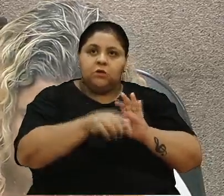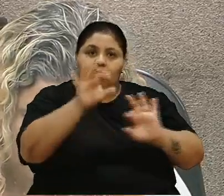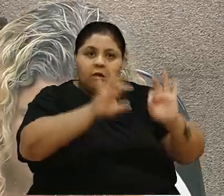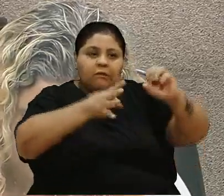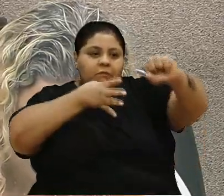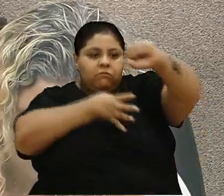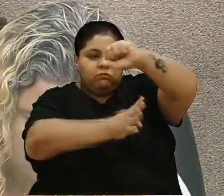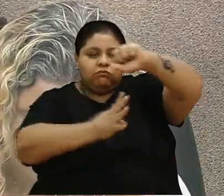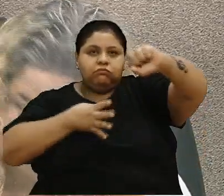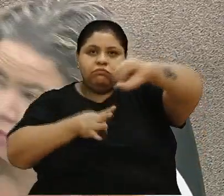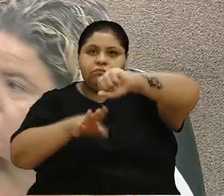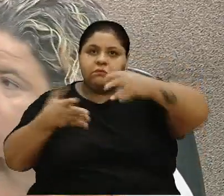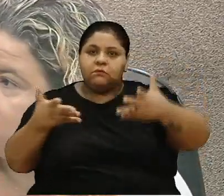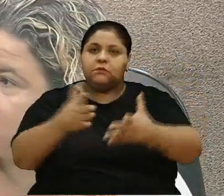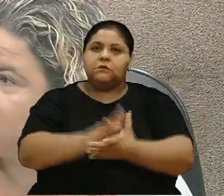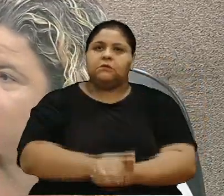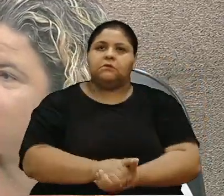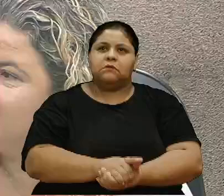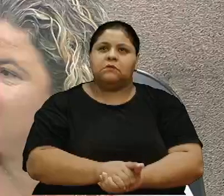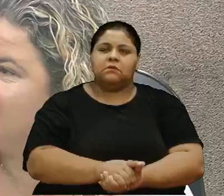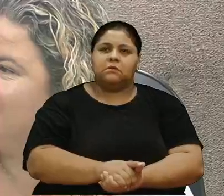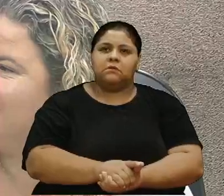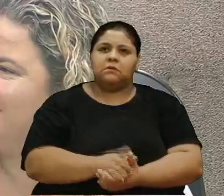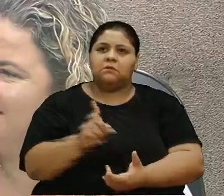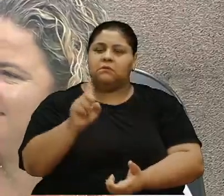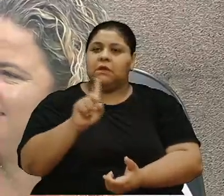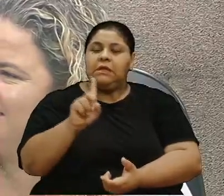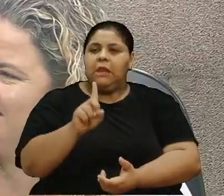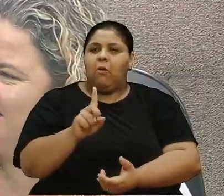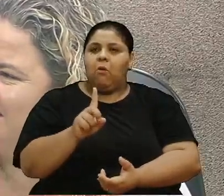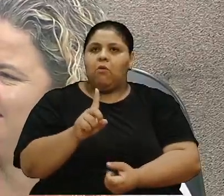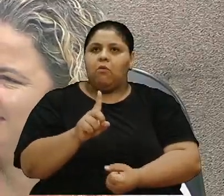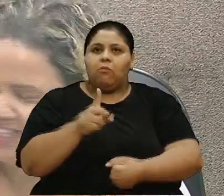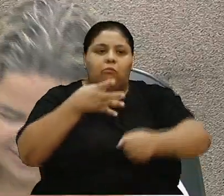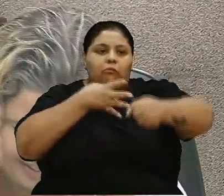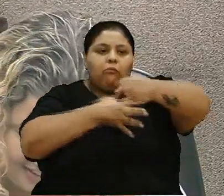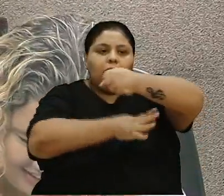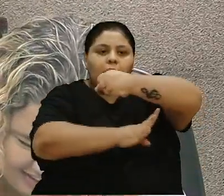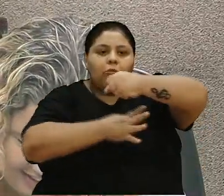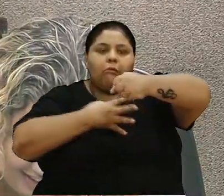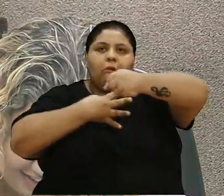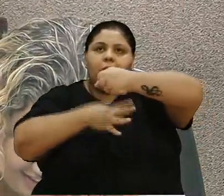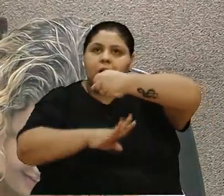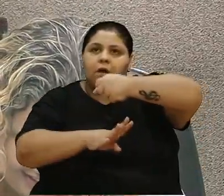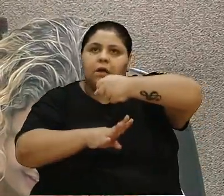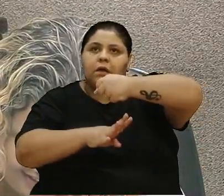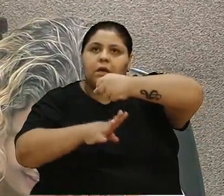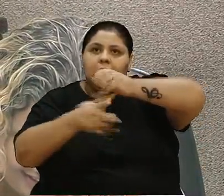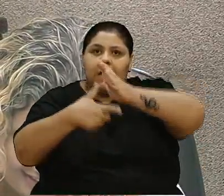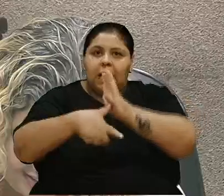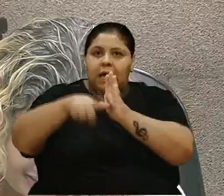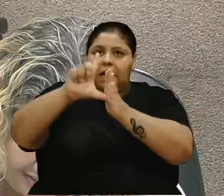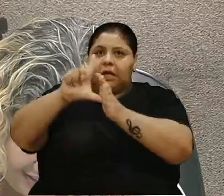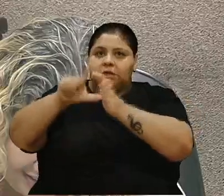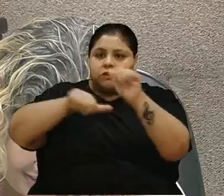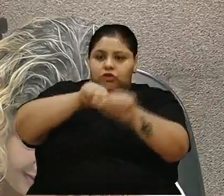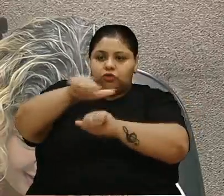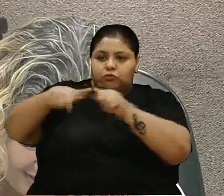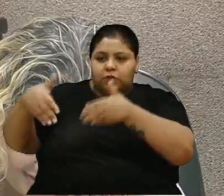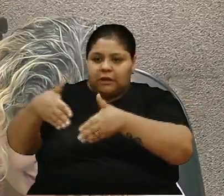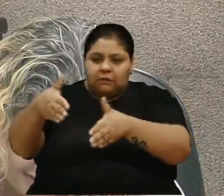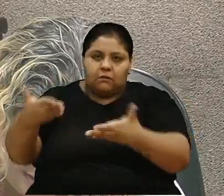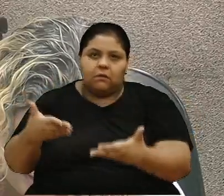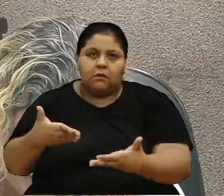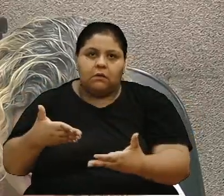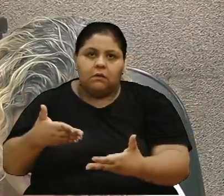pedágio. E não colocar as cancelas de pedágio em cima de um asfalto que quem pagou foi o